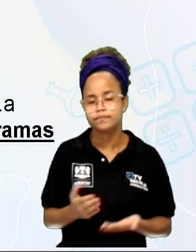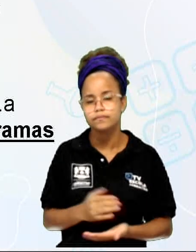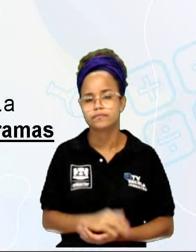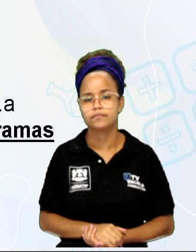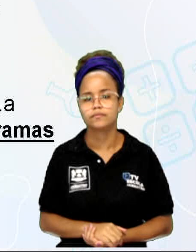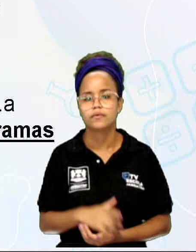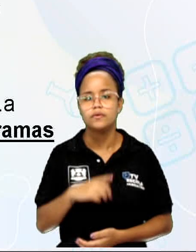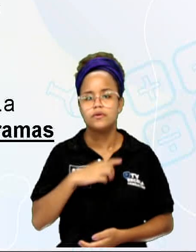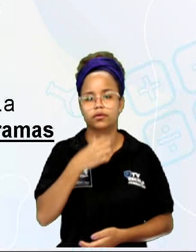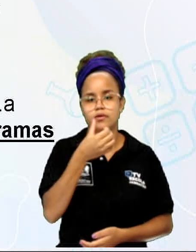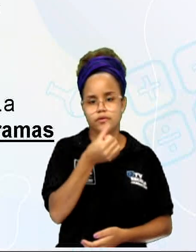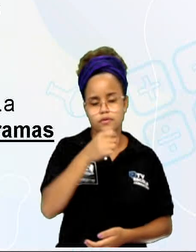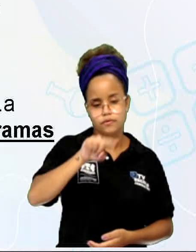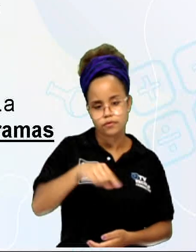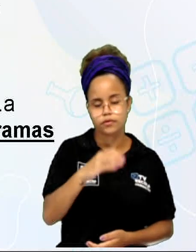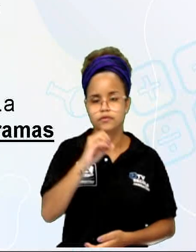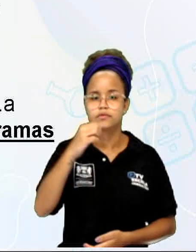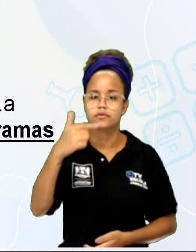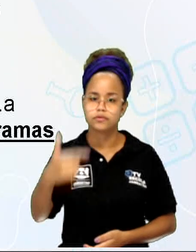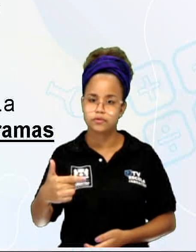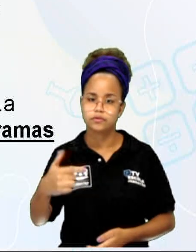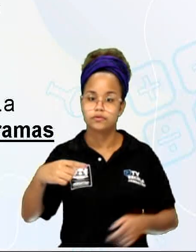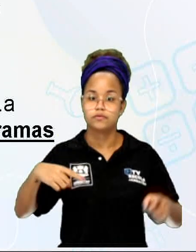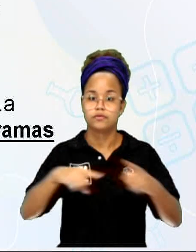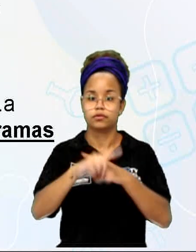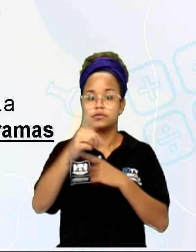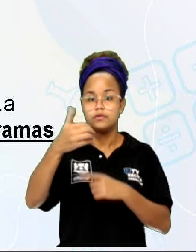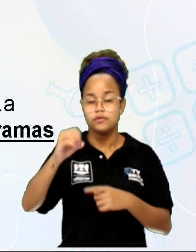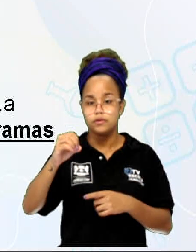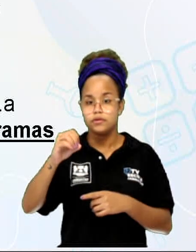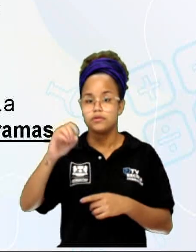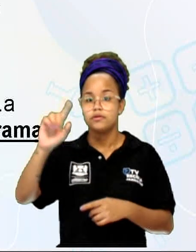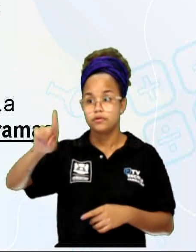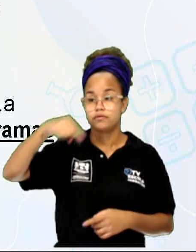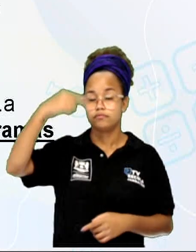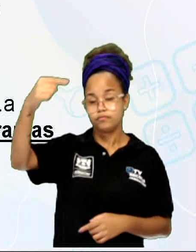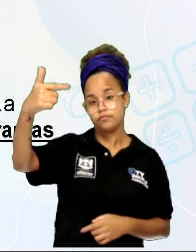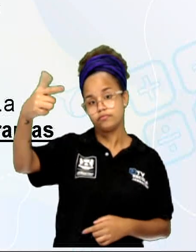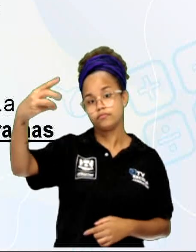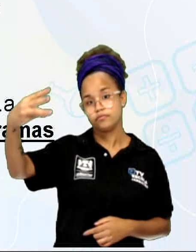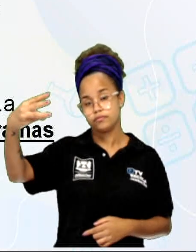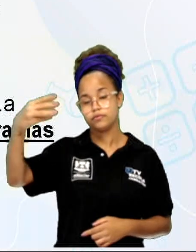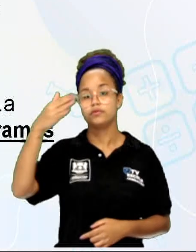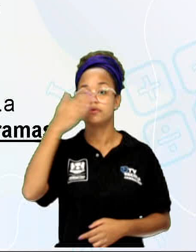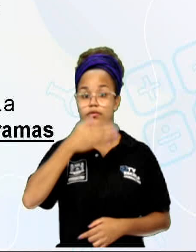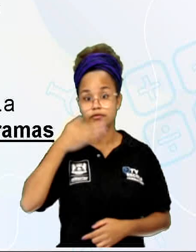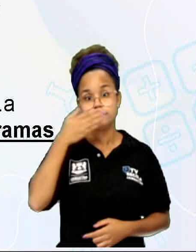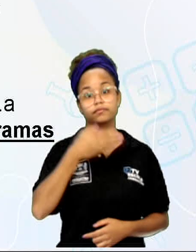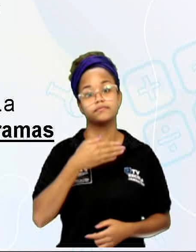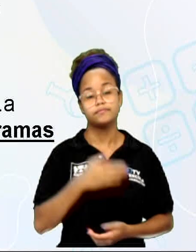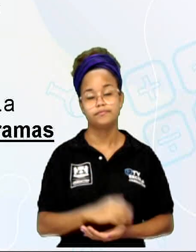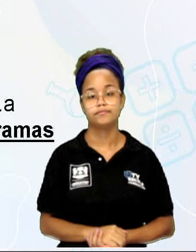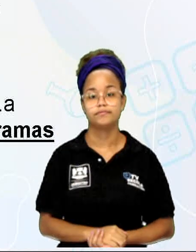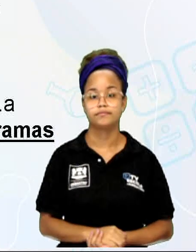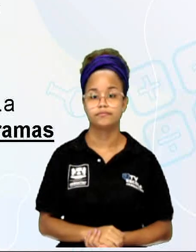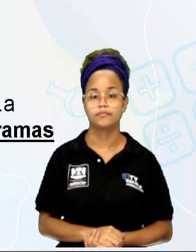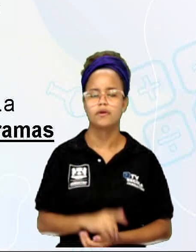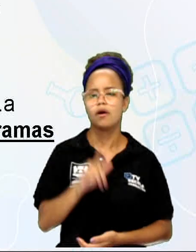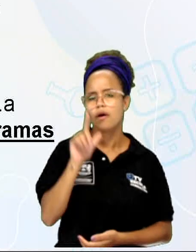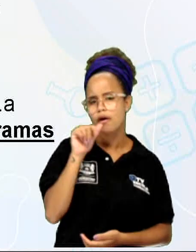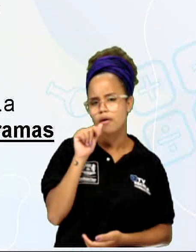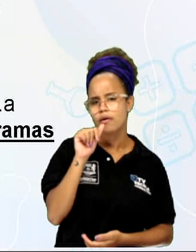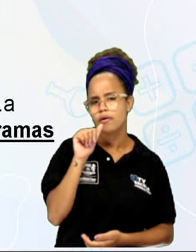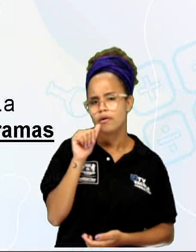tem 6,02 vezes 10 elevado a 23 moléculas de açúcar. E para a água, será